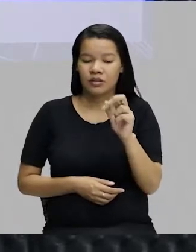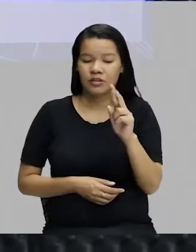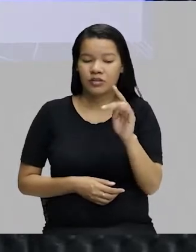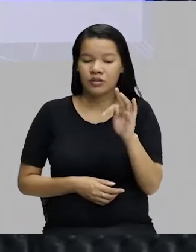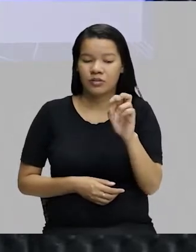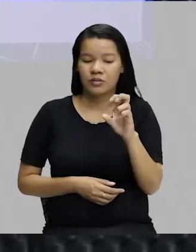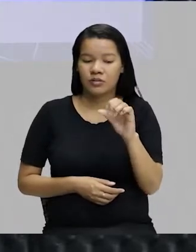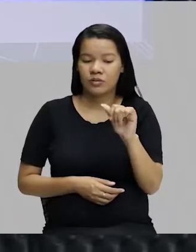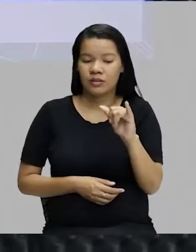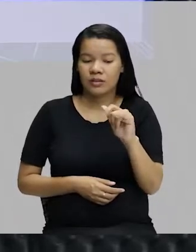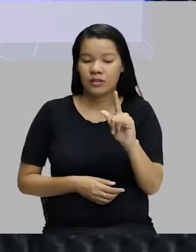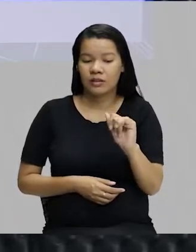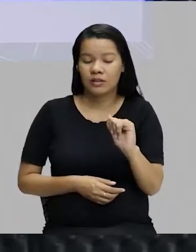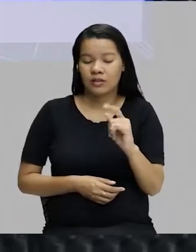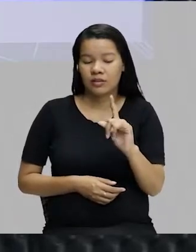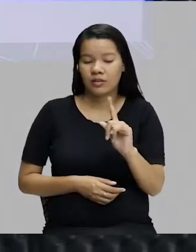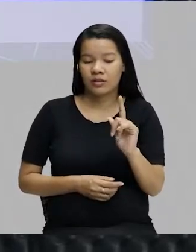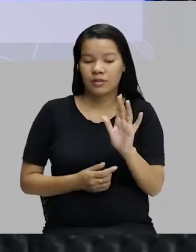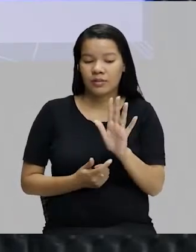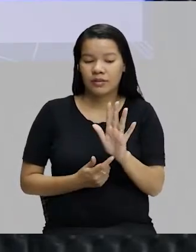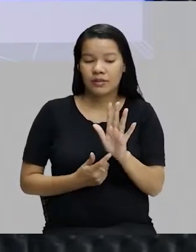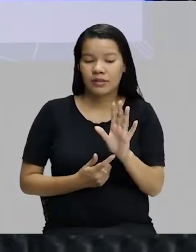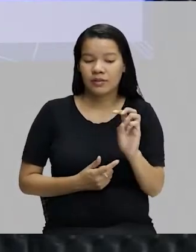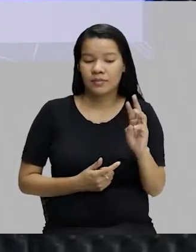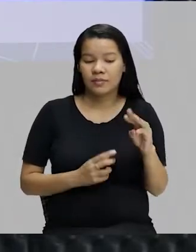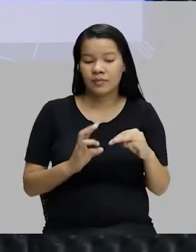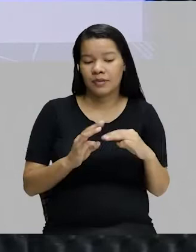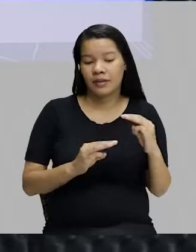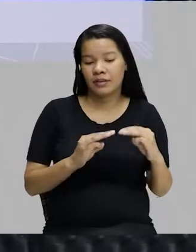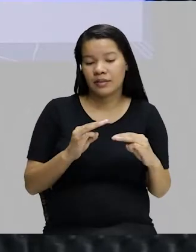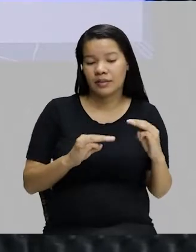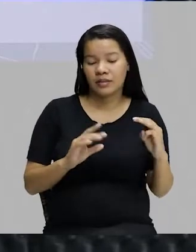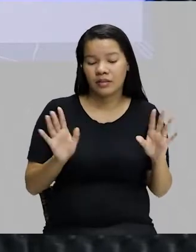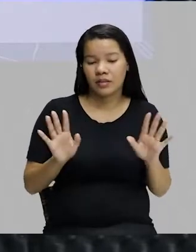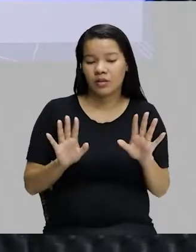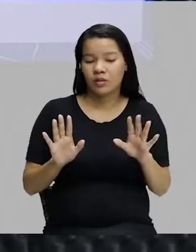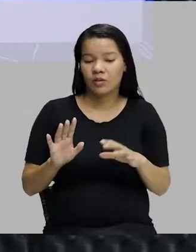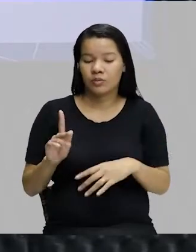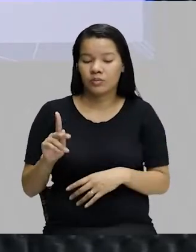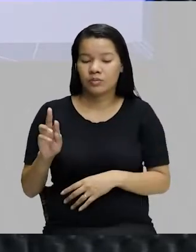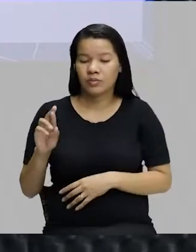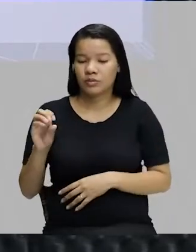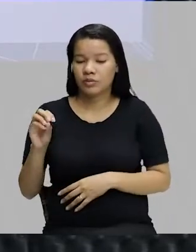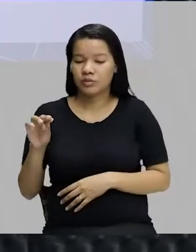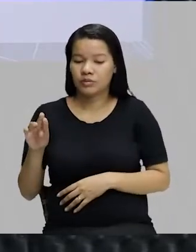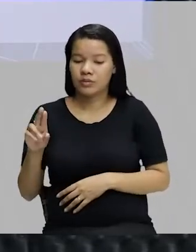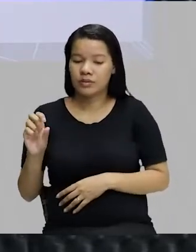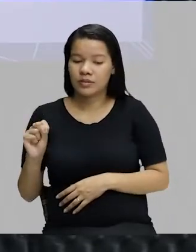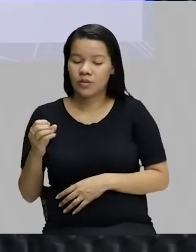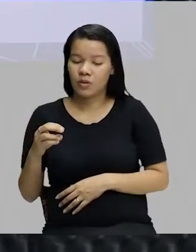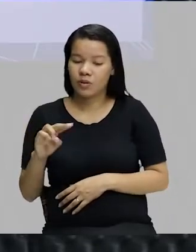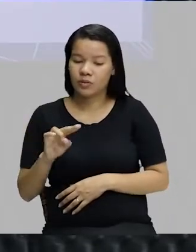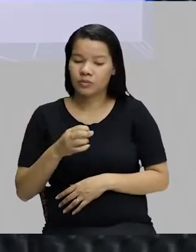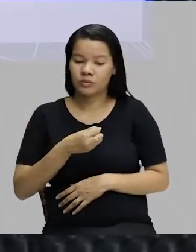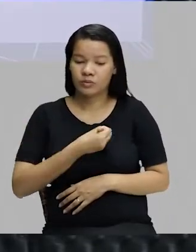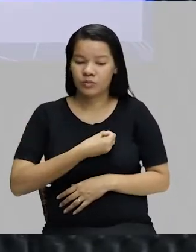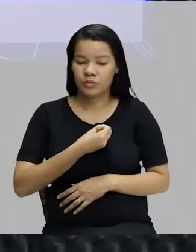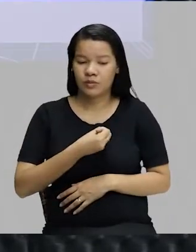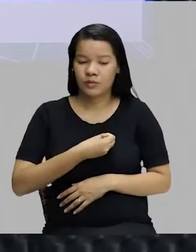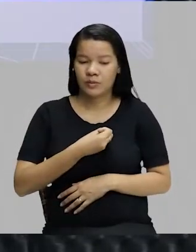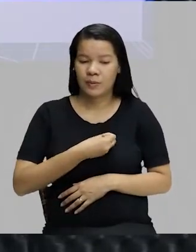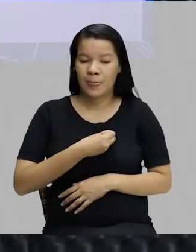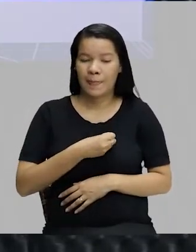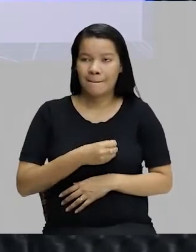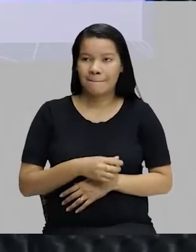massa e nem prótons. Não vai nem alterar a massa, nem alterar o número atômico